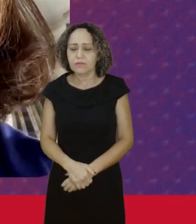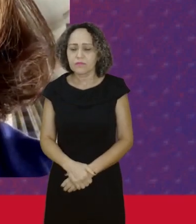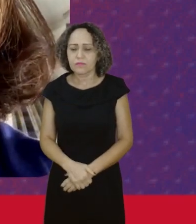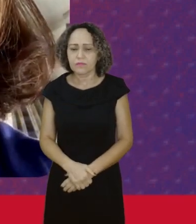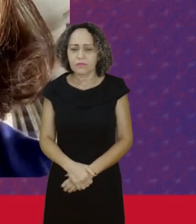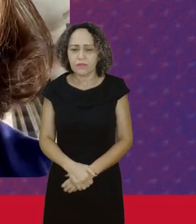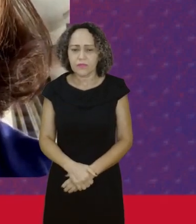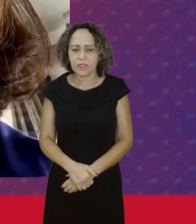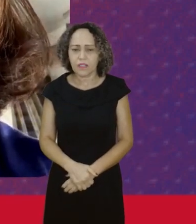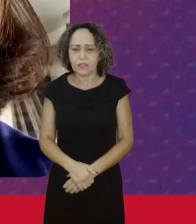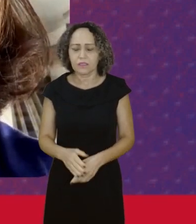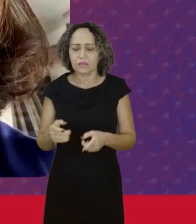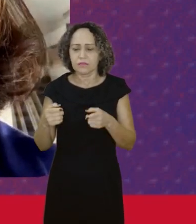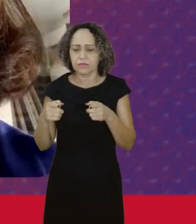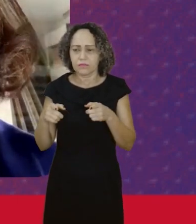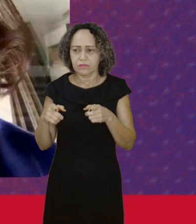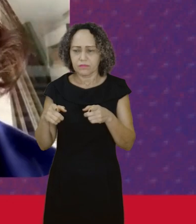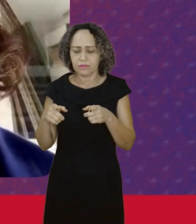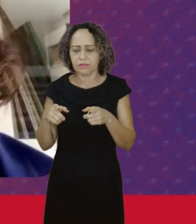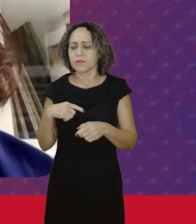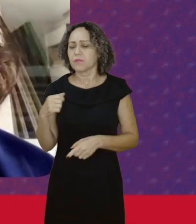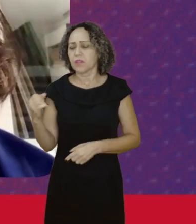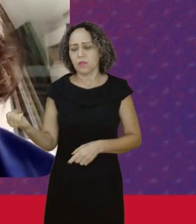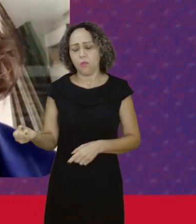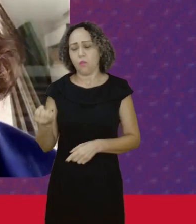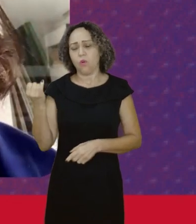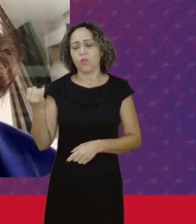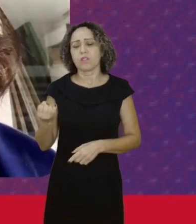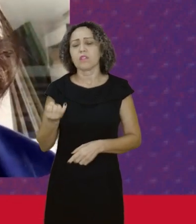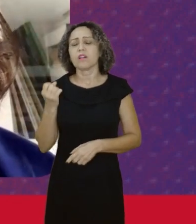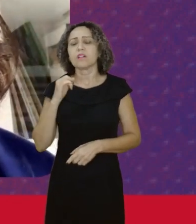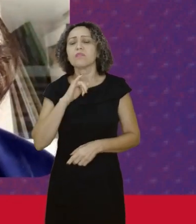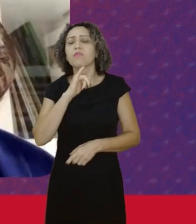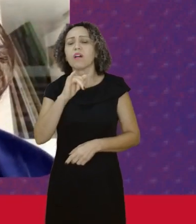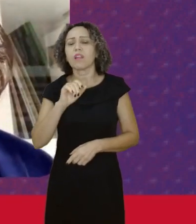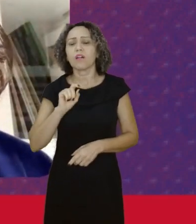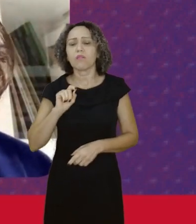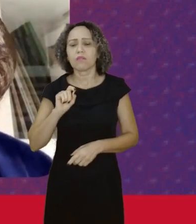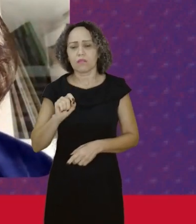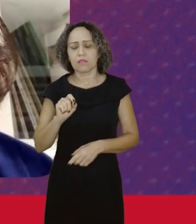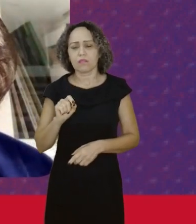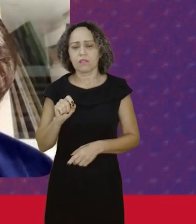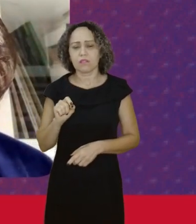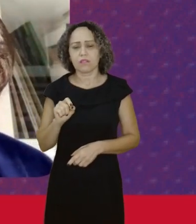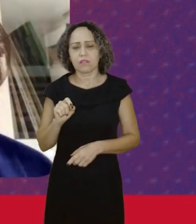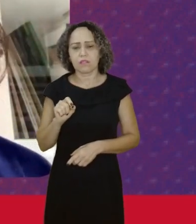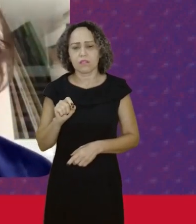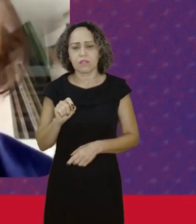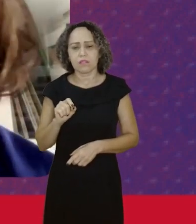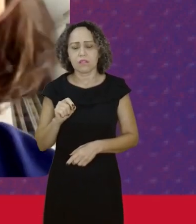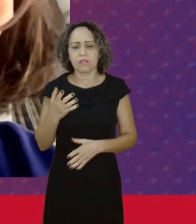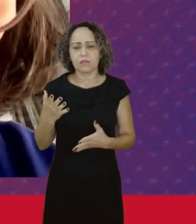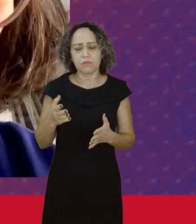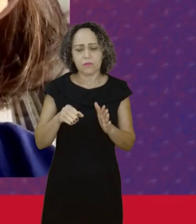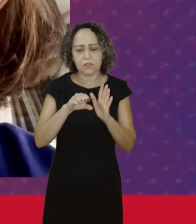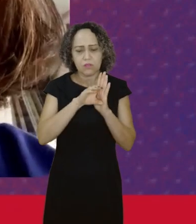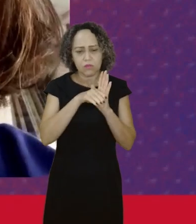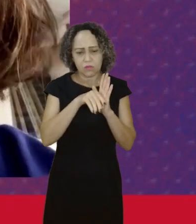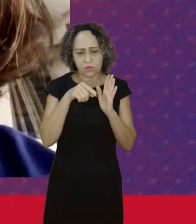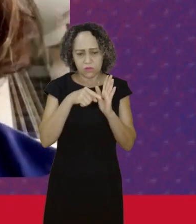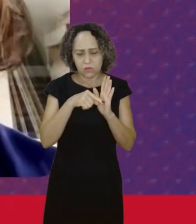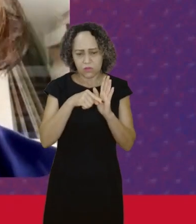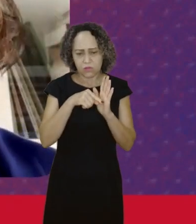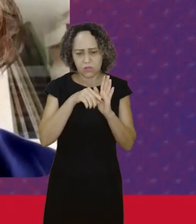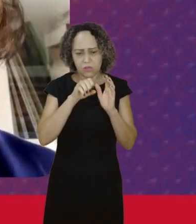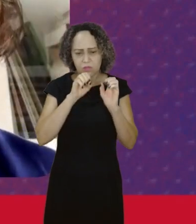ainda vale a pena registrar que quando se fala no currículo do ensino